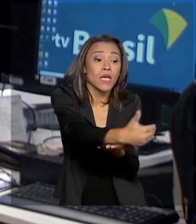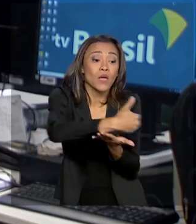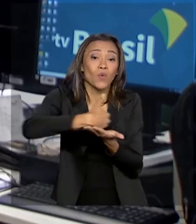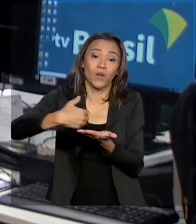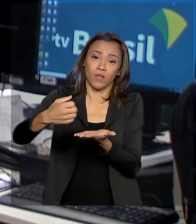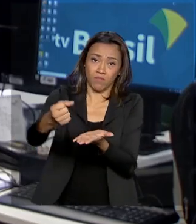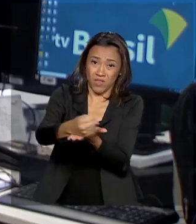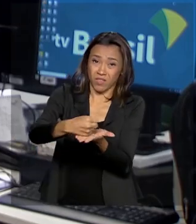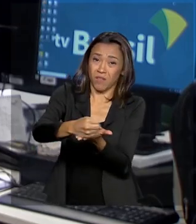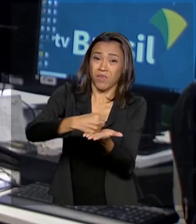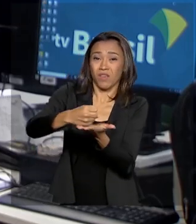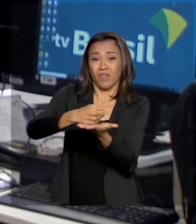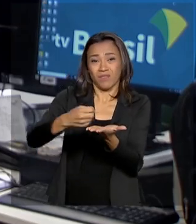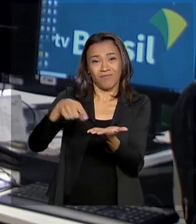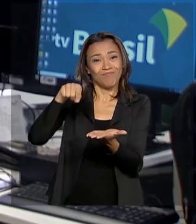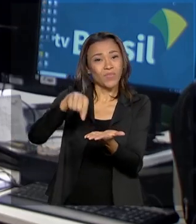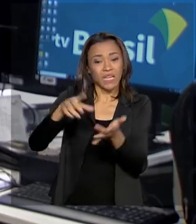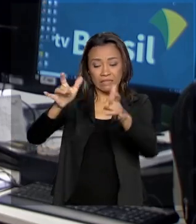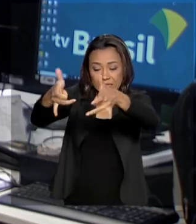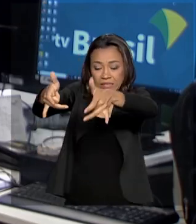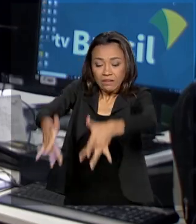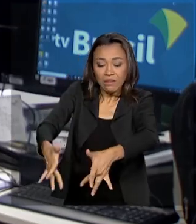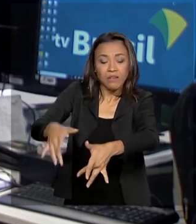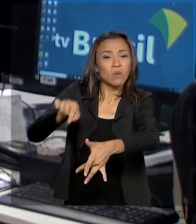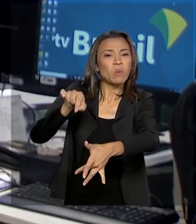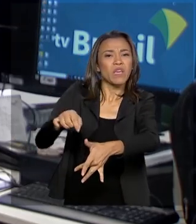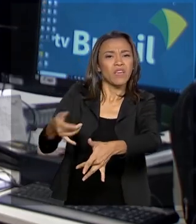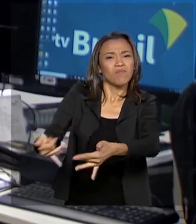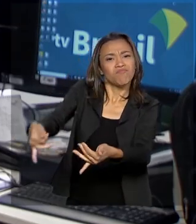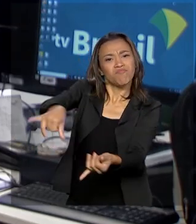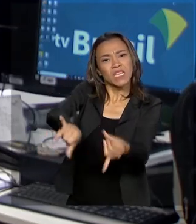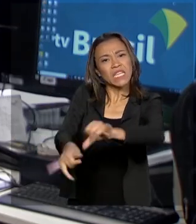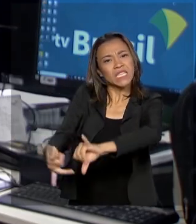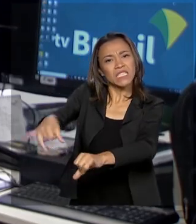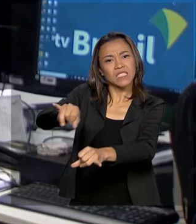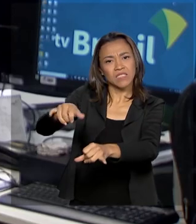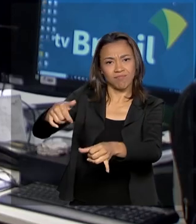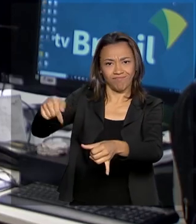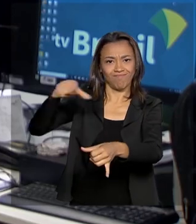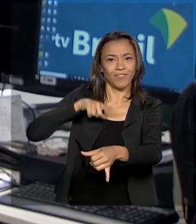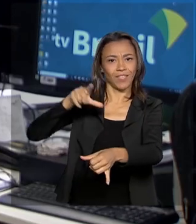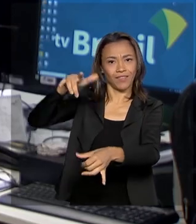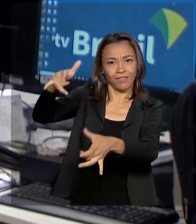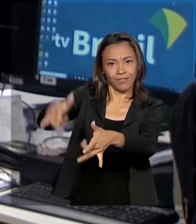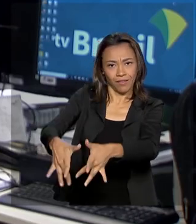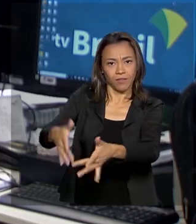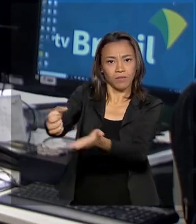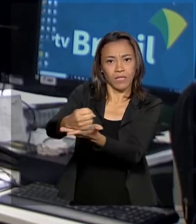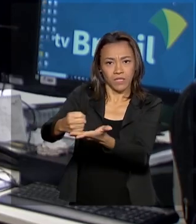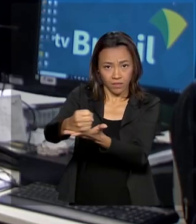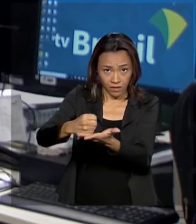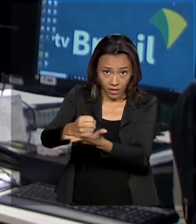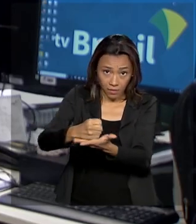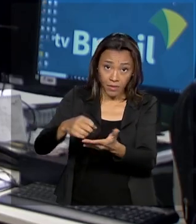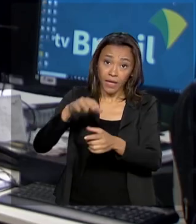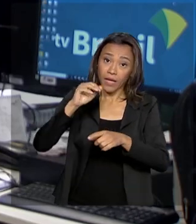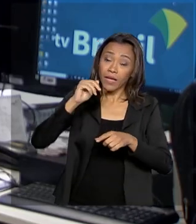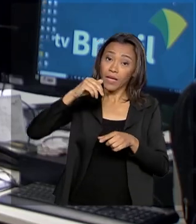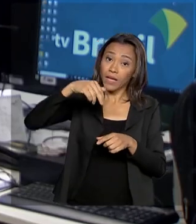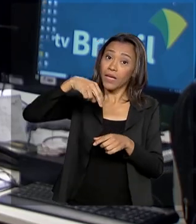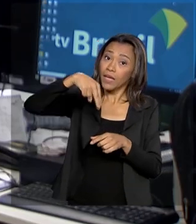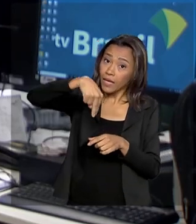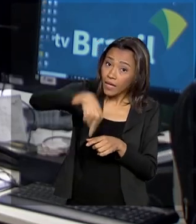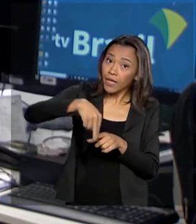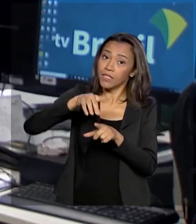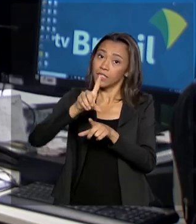uma possível contaminação por uma impureza de nitrosaminas conhecida como md m a